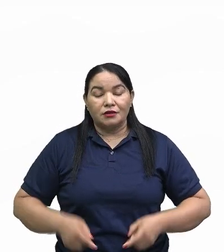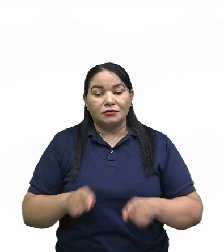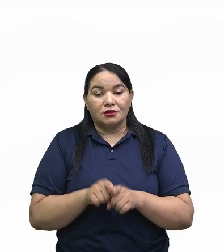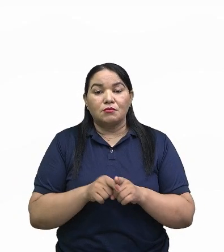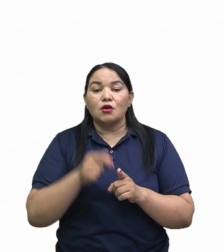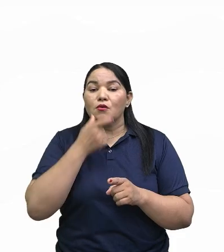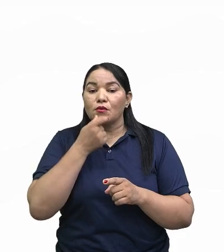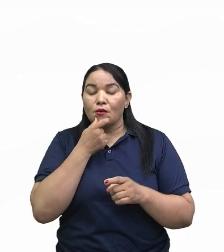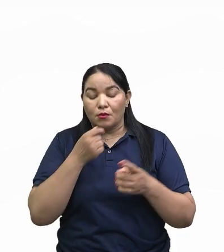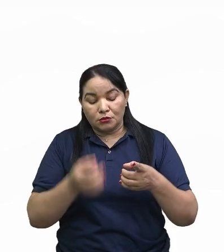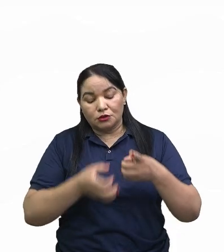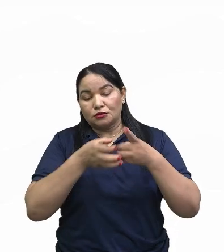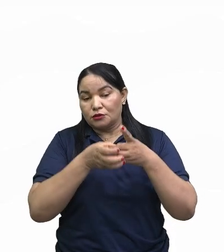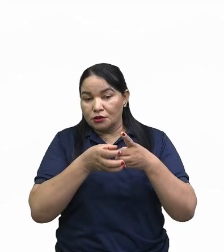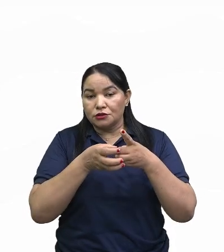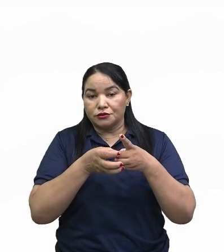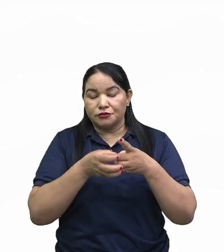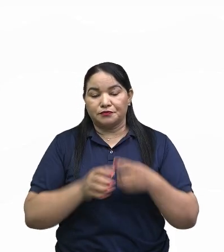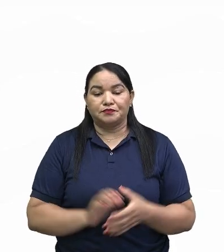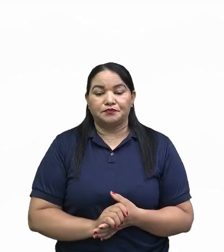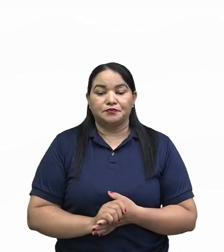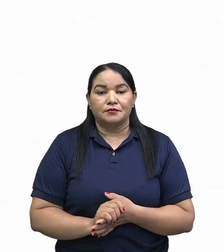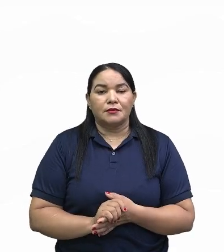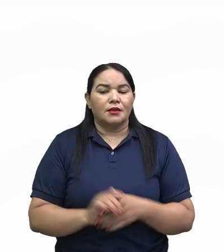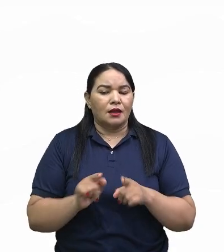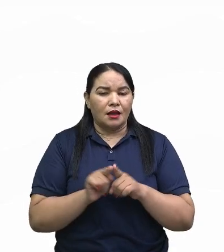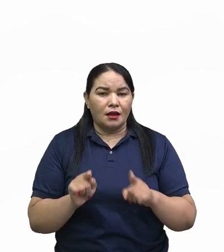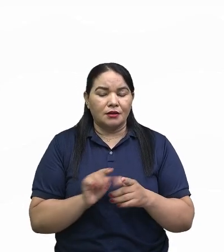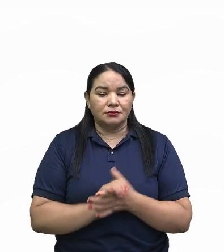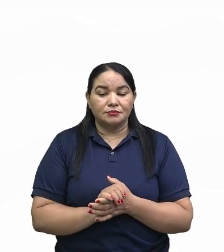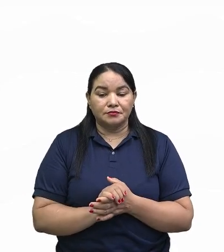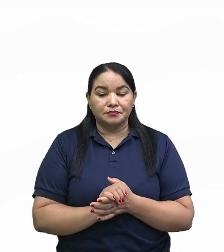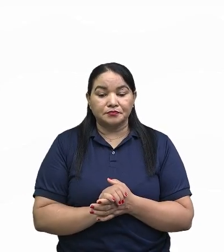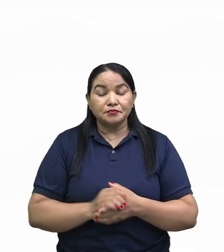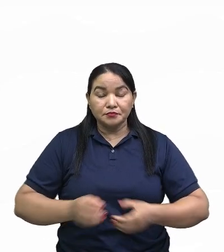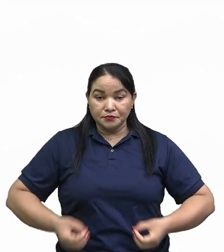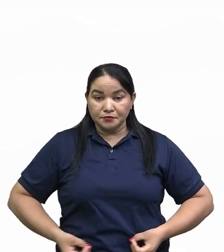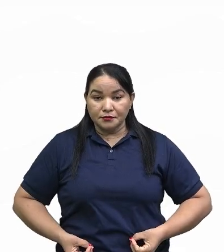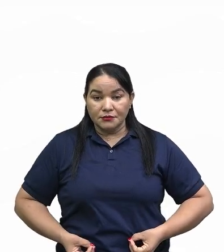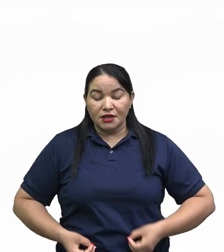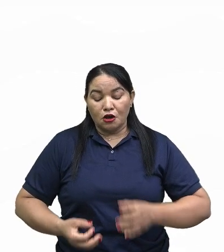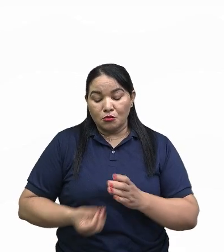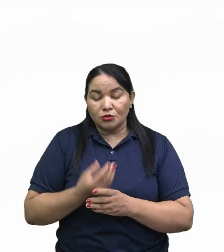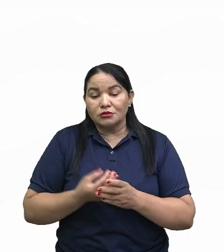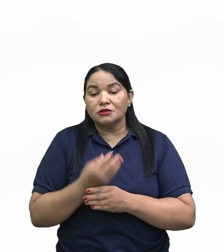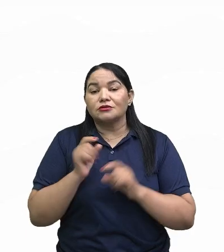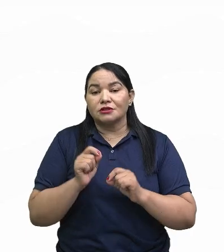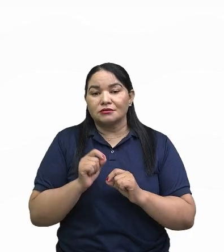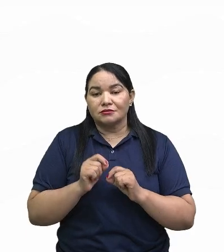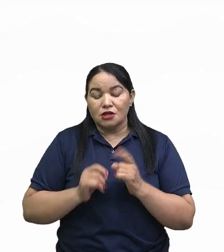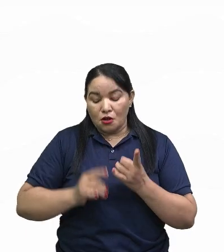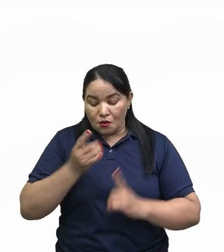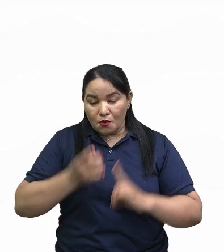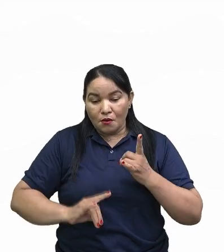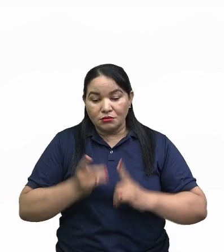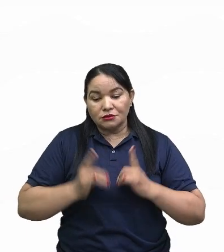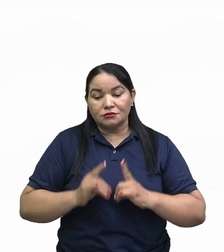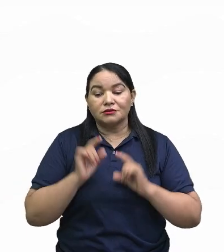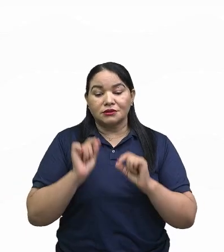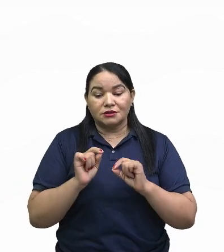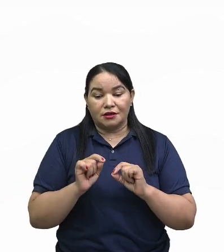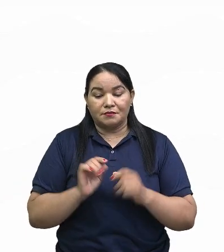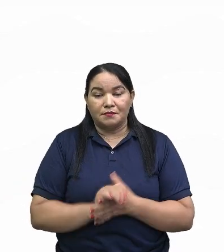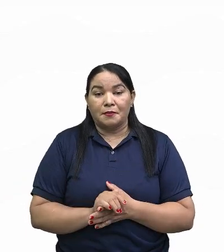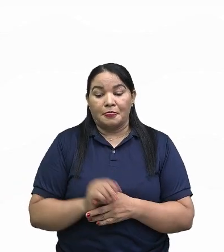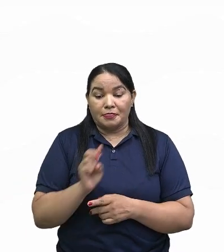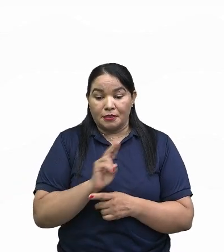O que o ovário vai produzir? A gente observa que ele produz aí hormônios como estrogênio e